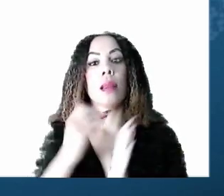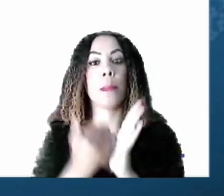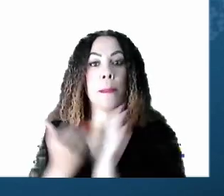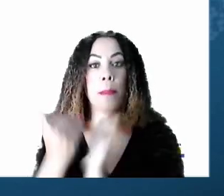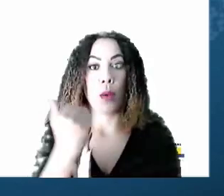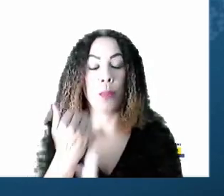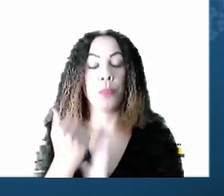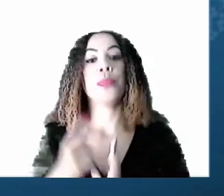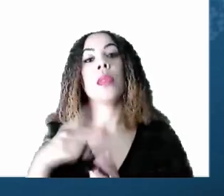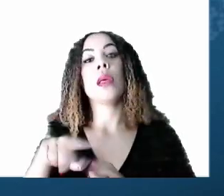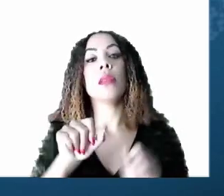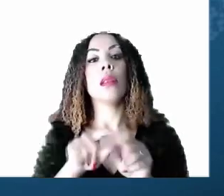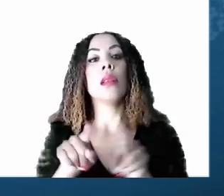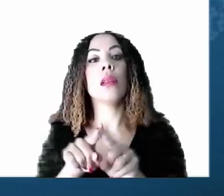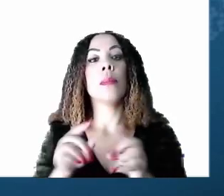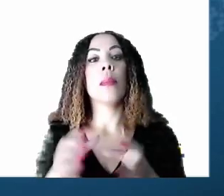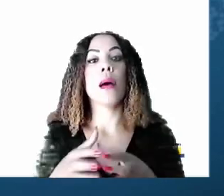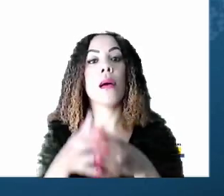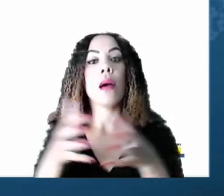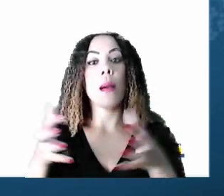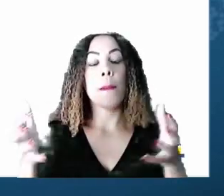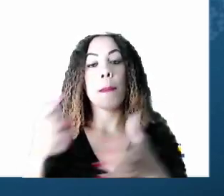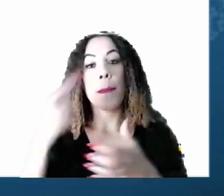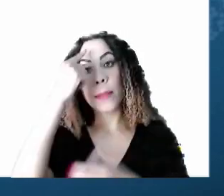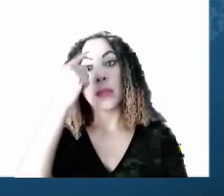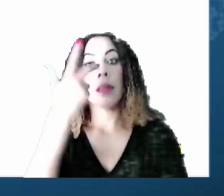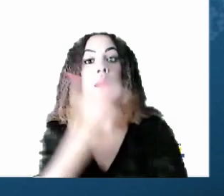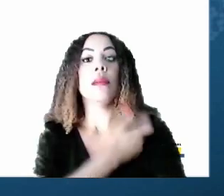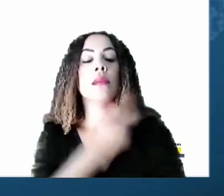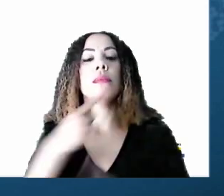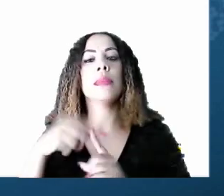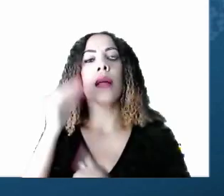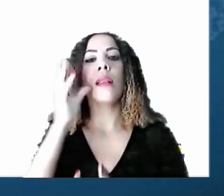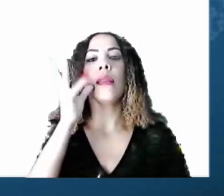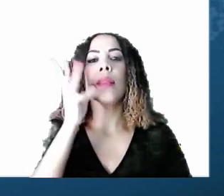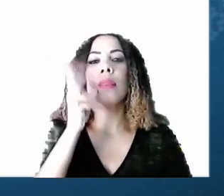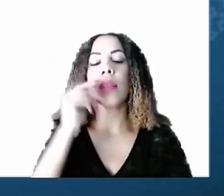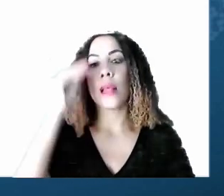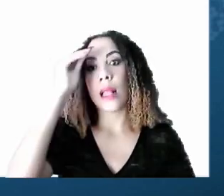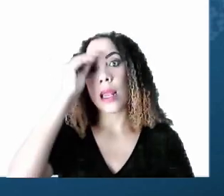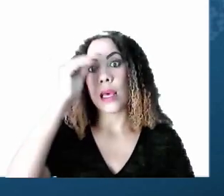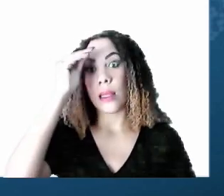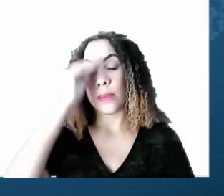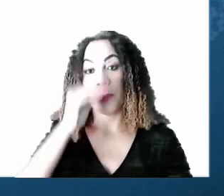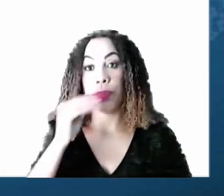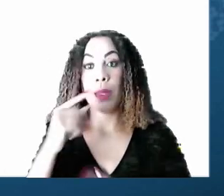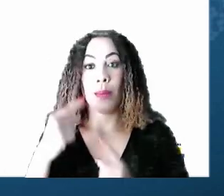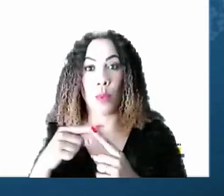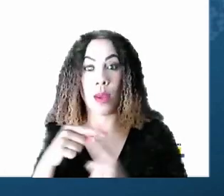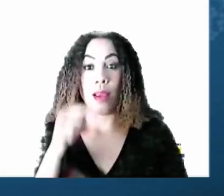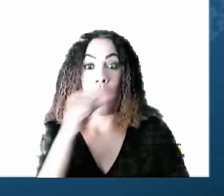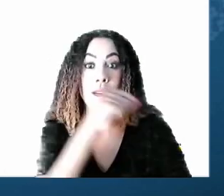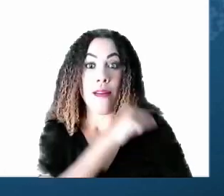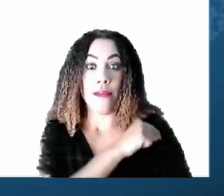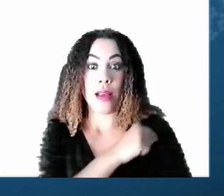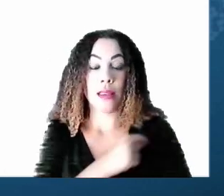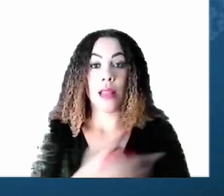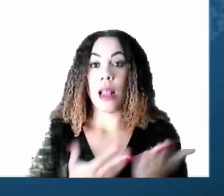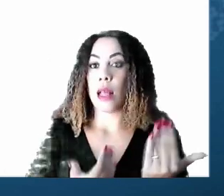considerando a vacinação que estava lenta. A gente está vacinando adolescente. Gente, a vacinar adolescente não é fácil.